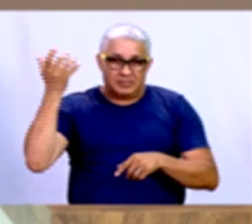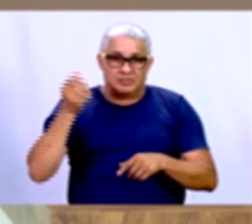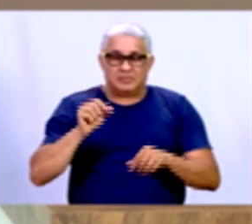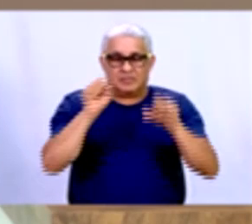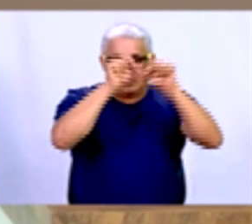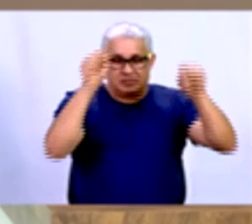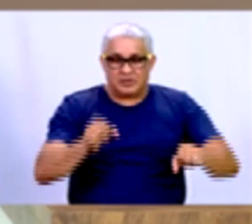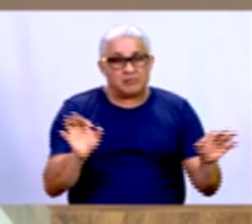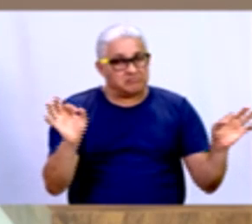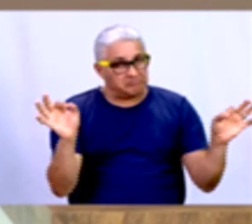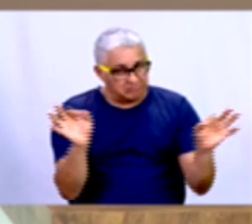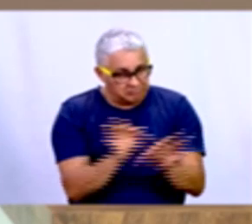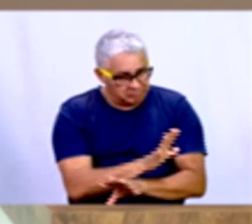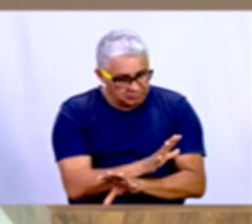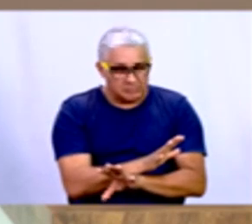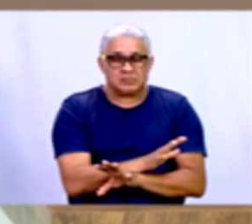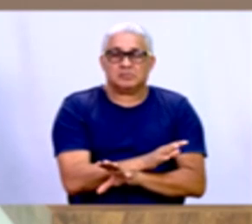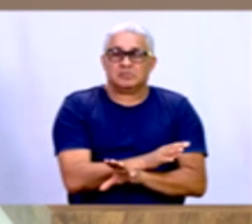sistema, né,